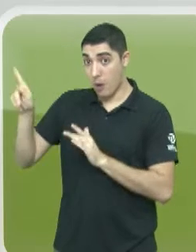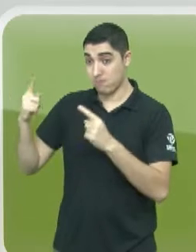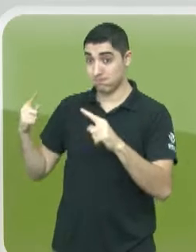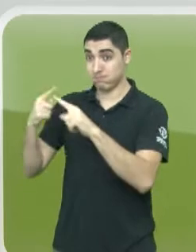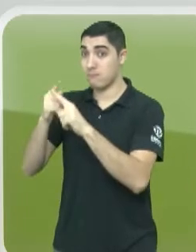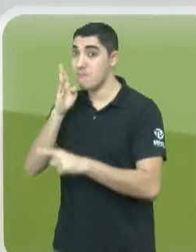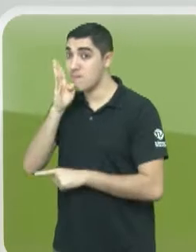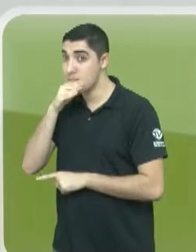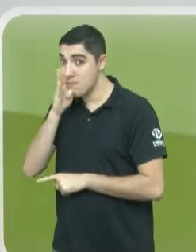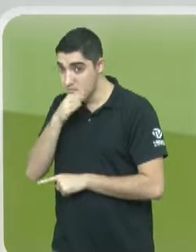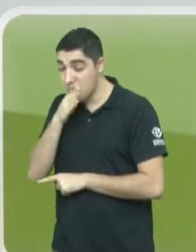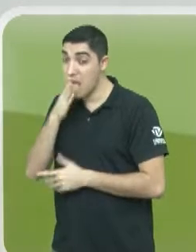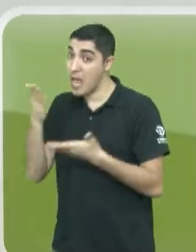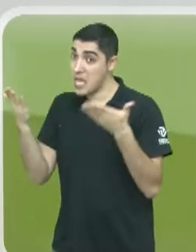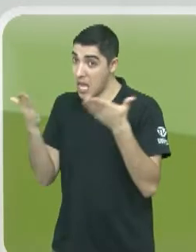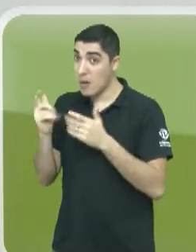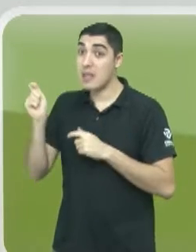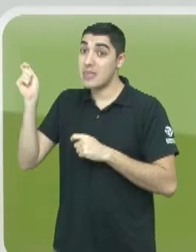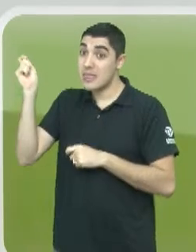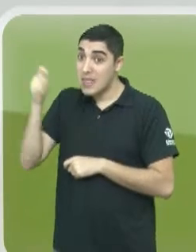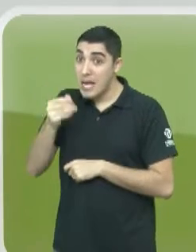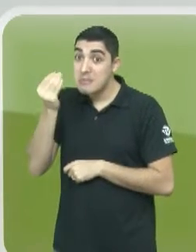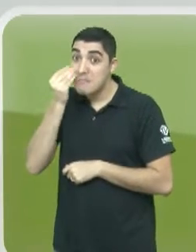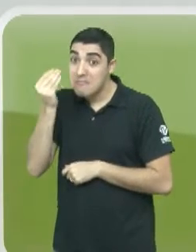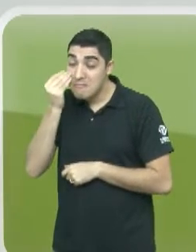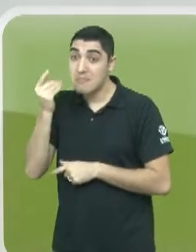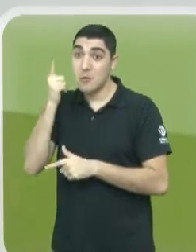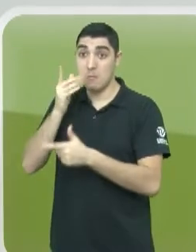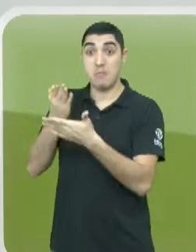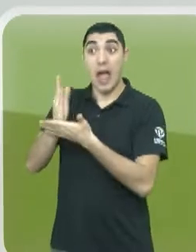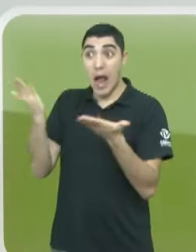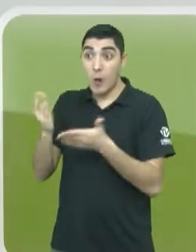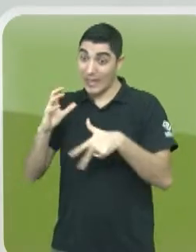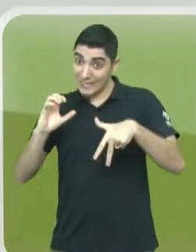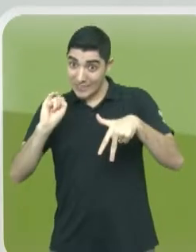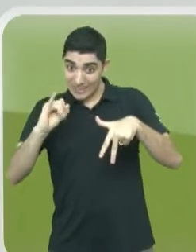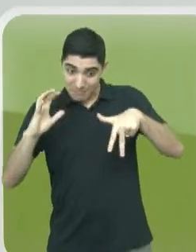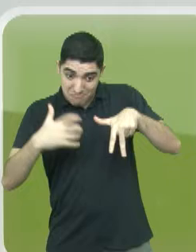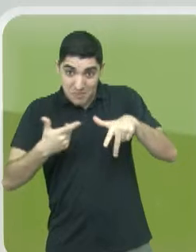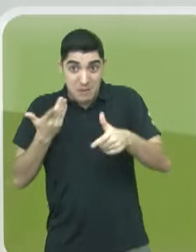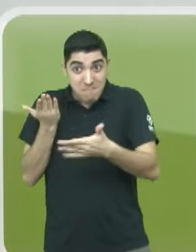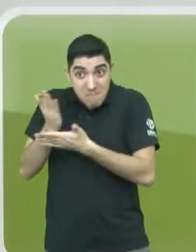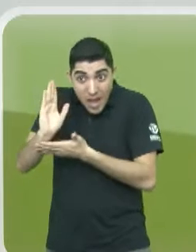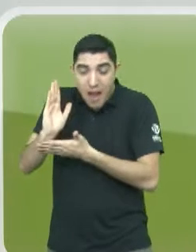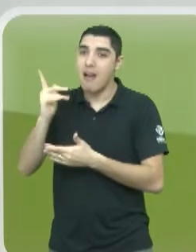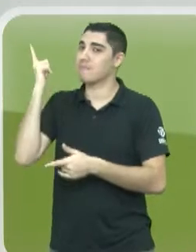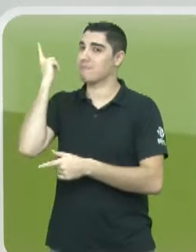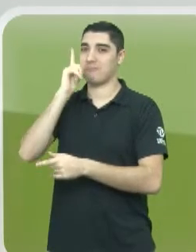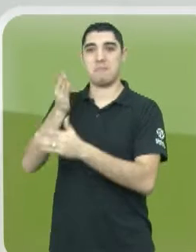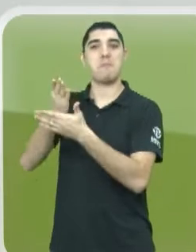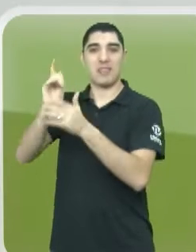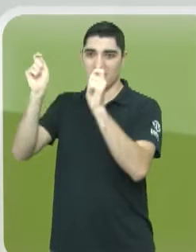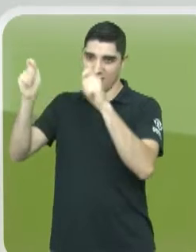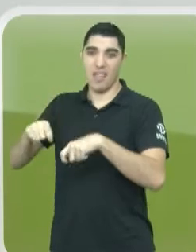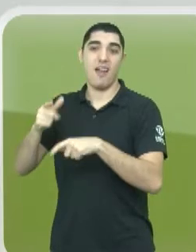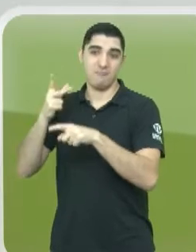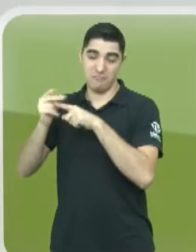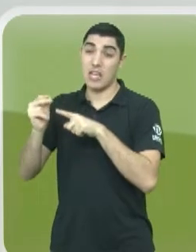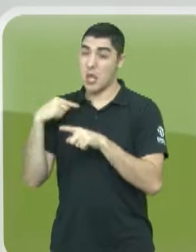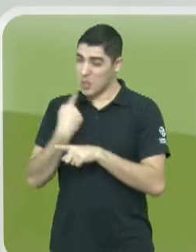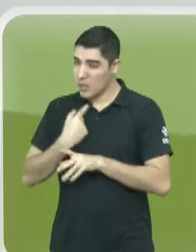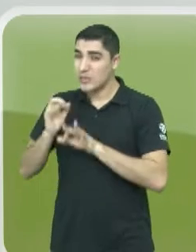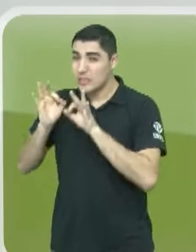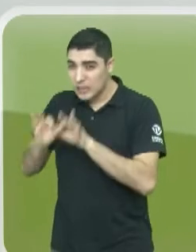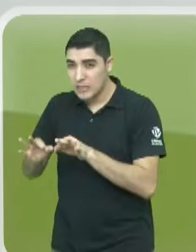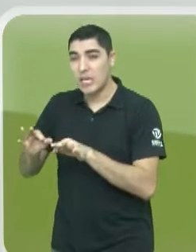tendo chance, Vieira, de se classificar dependendo apenas de si, o que é extremamente positivo, né? Tendo em vista que os times ali